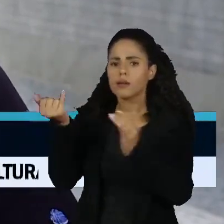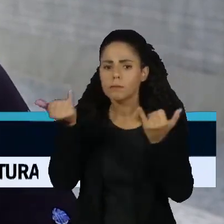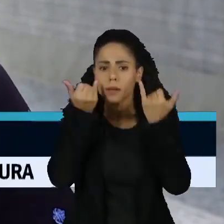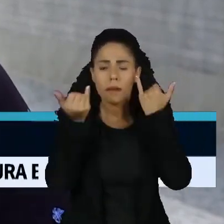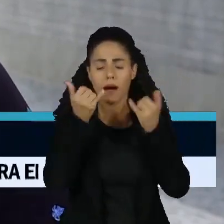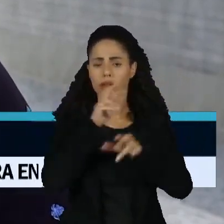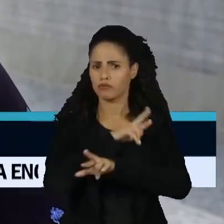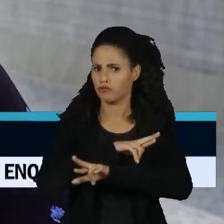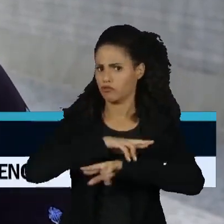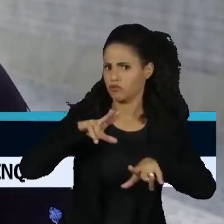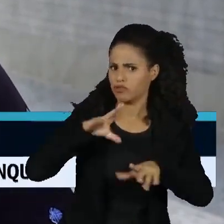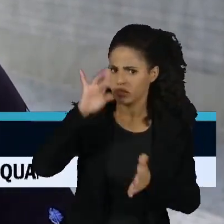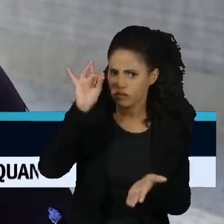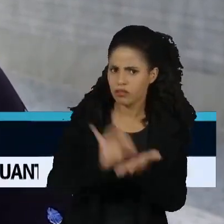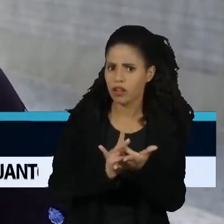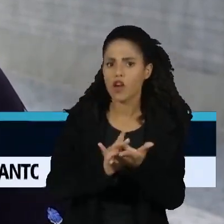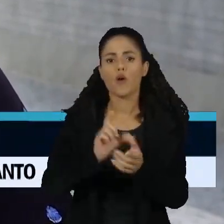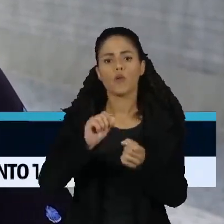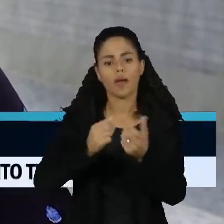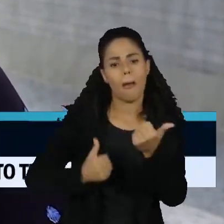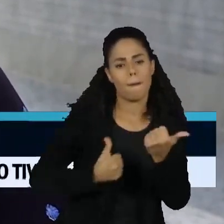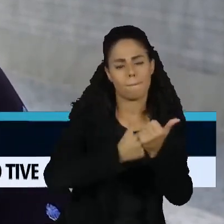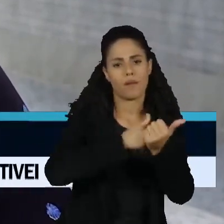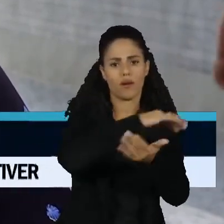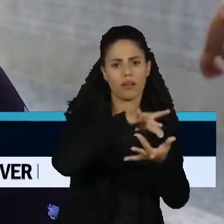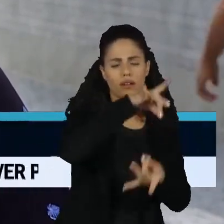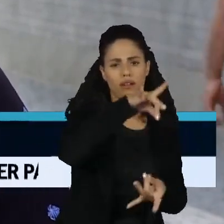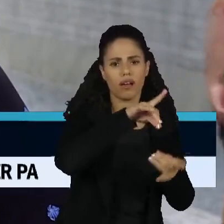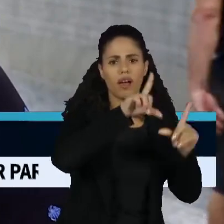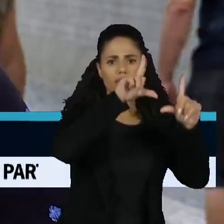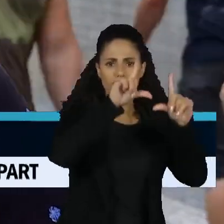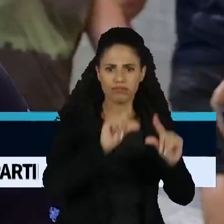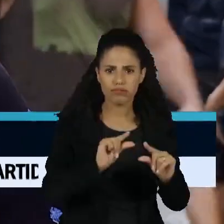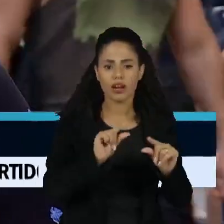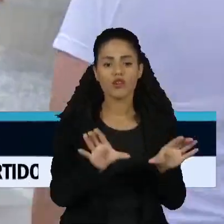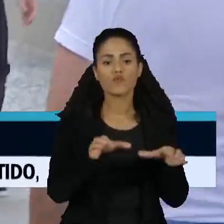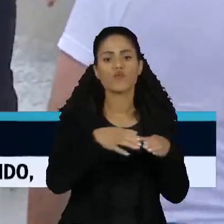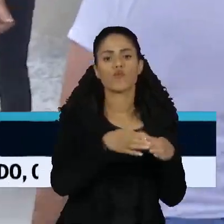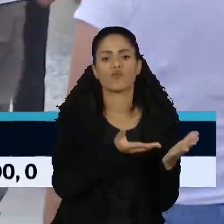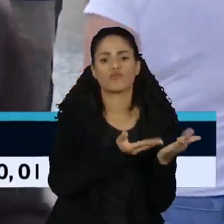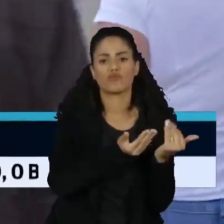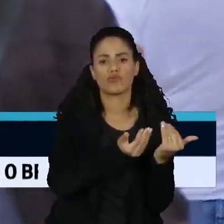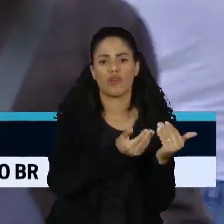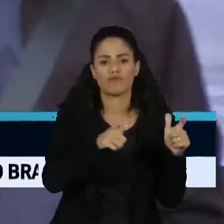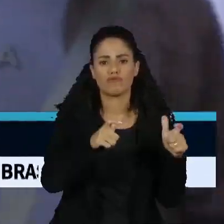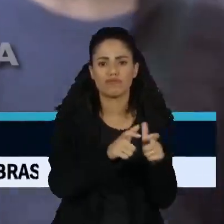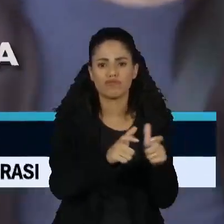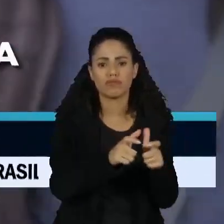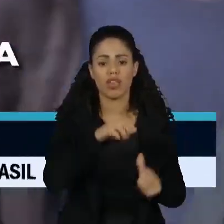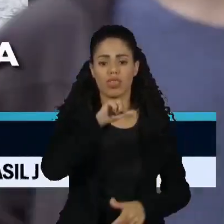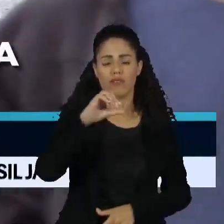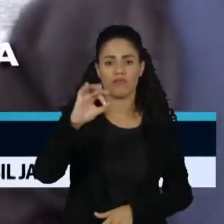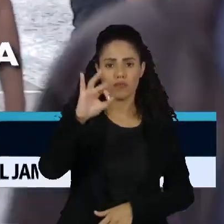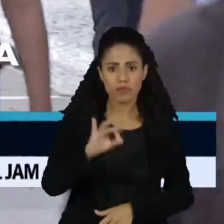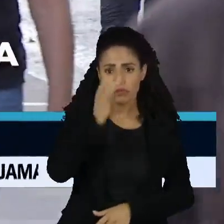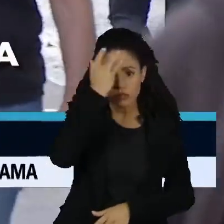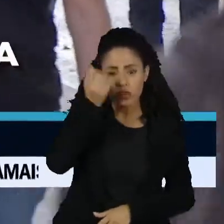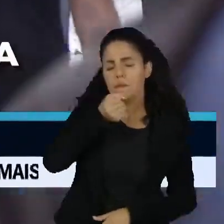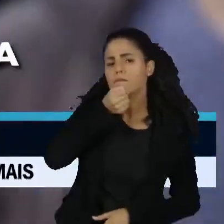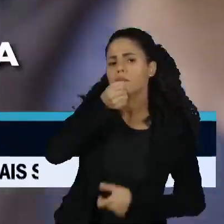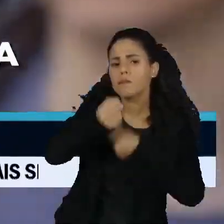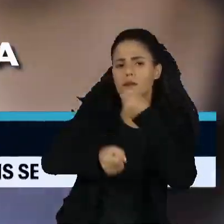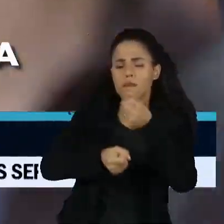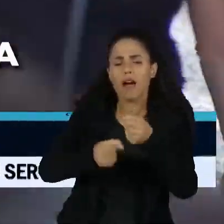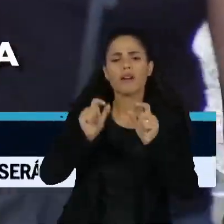preocupante o apoio à Democracia é menor entre os jovens quase 90% dos entrevistados